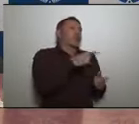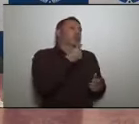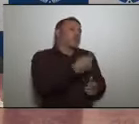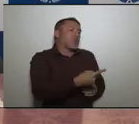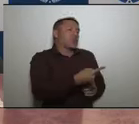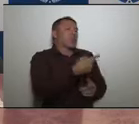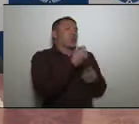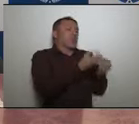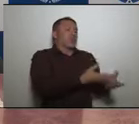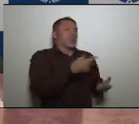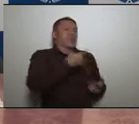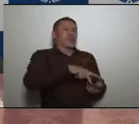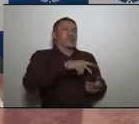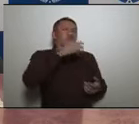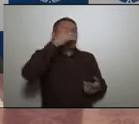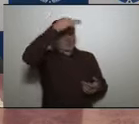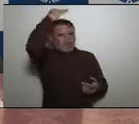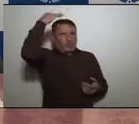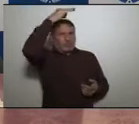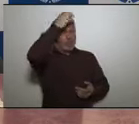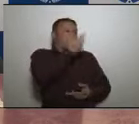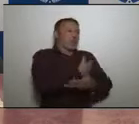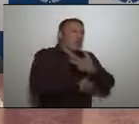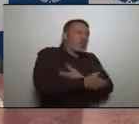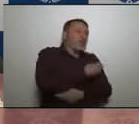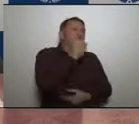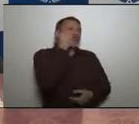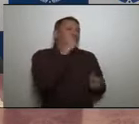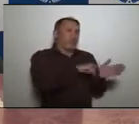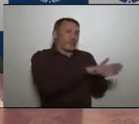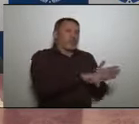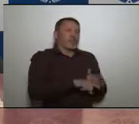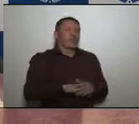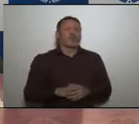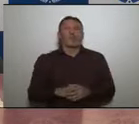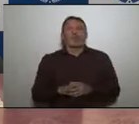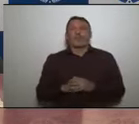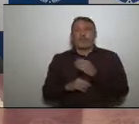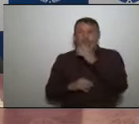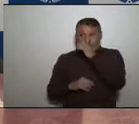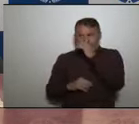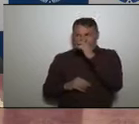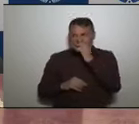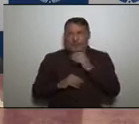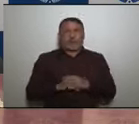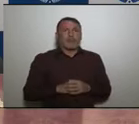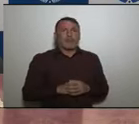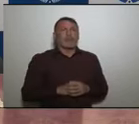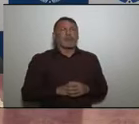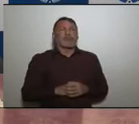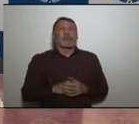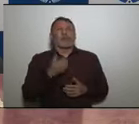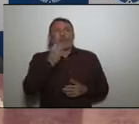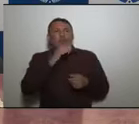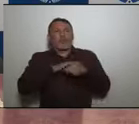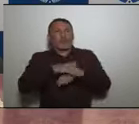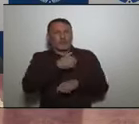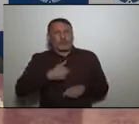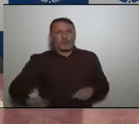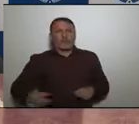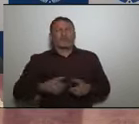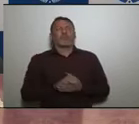os testes para nós. Daniele Salqueto. Daniele. Boa noite, governador. Boa noite.